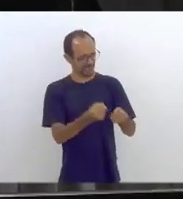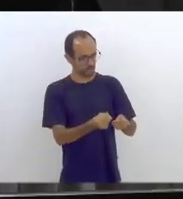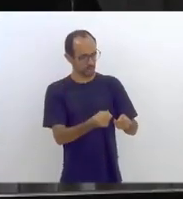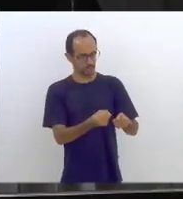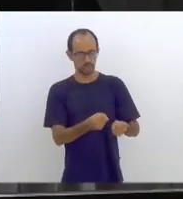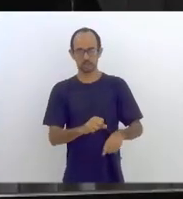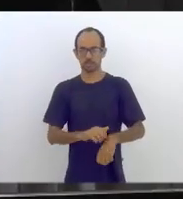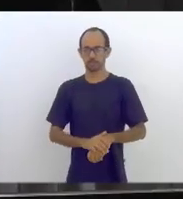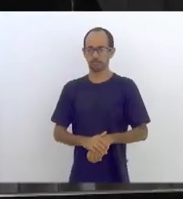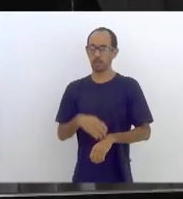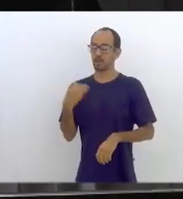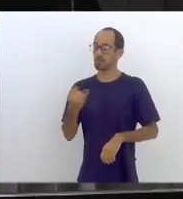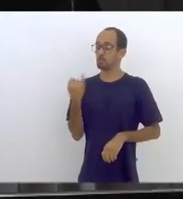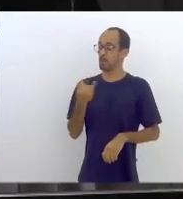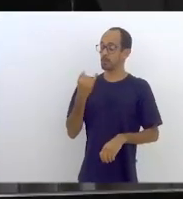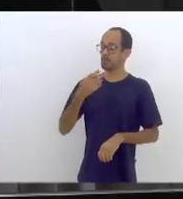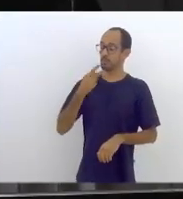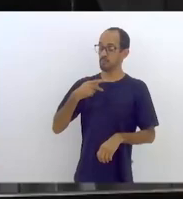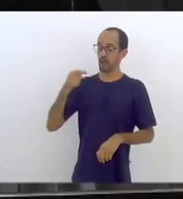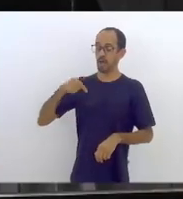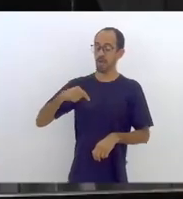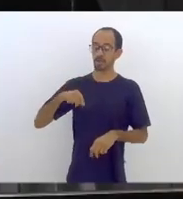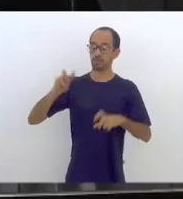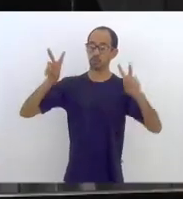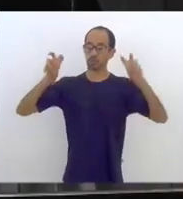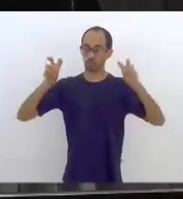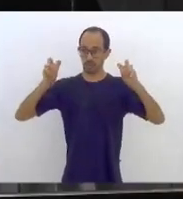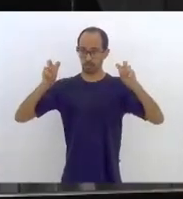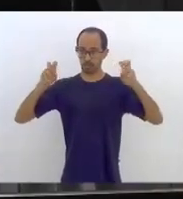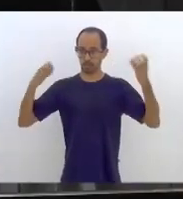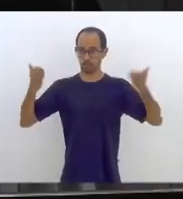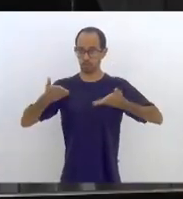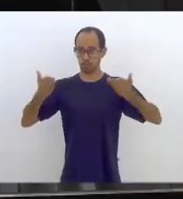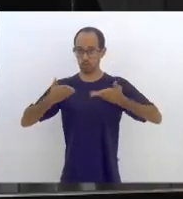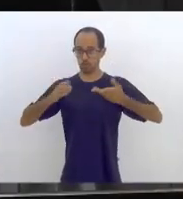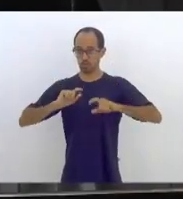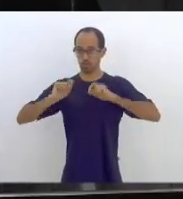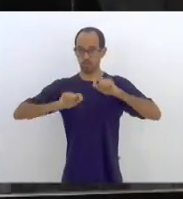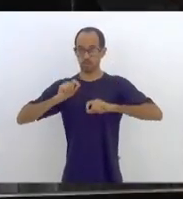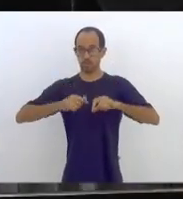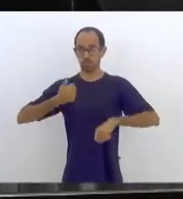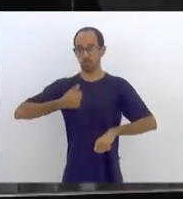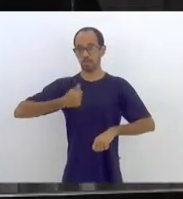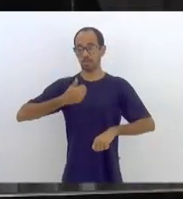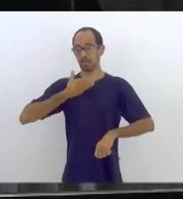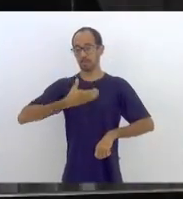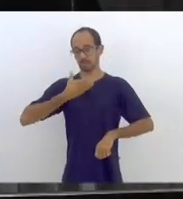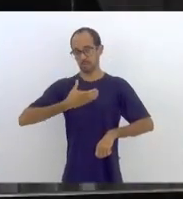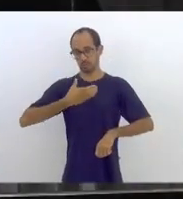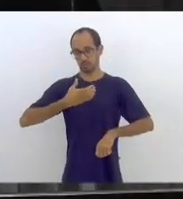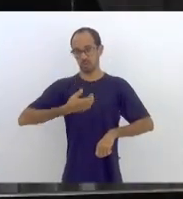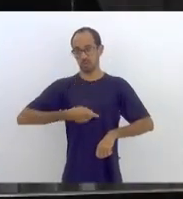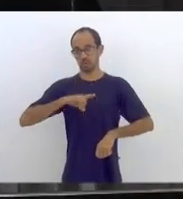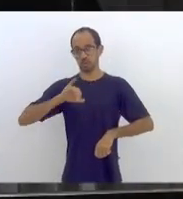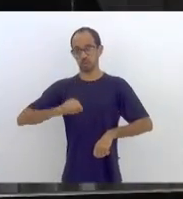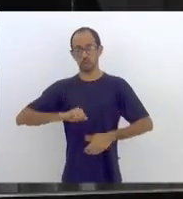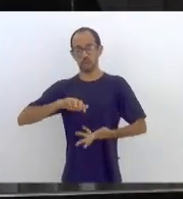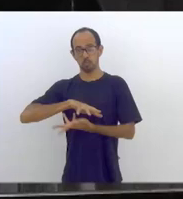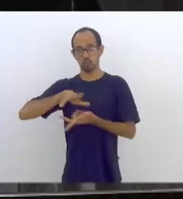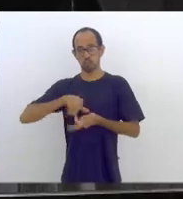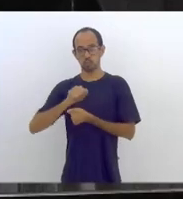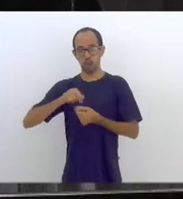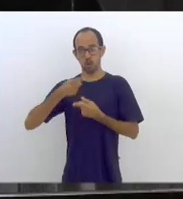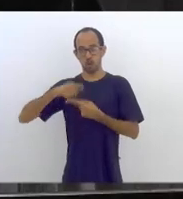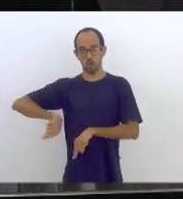nos que nos atualiza hoje do dia primeiro de dezembro dia mundial de combate